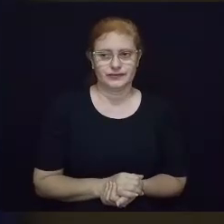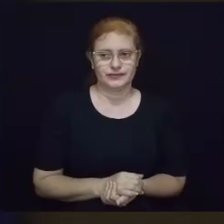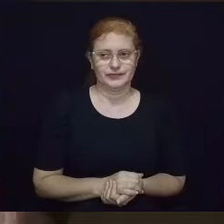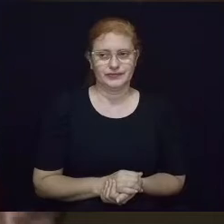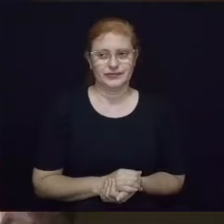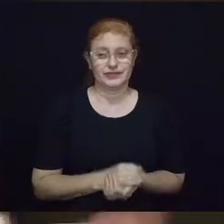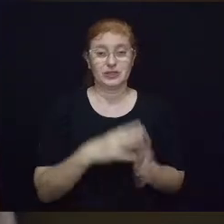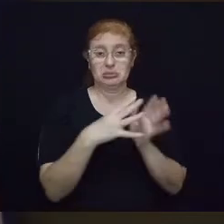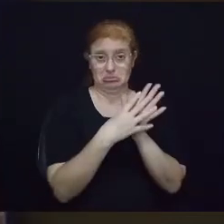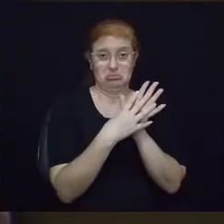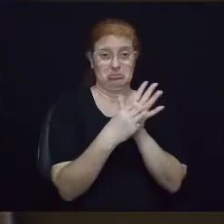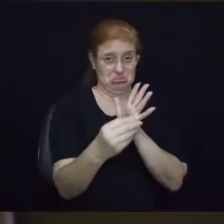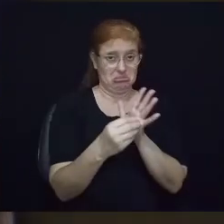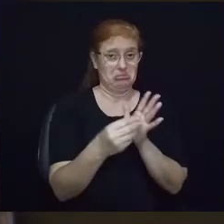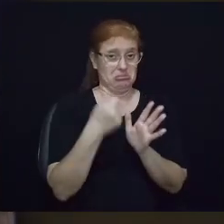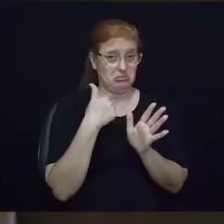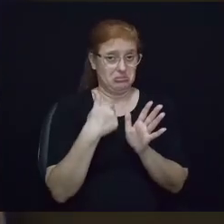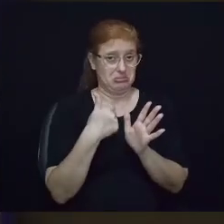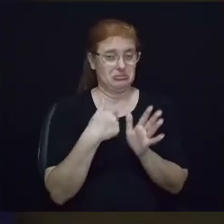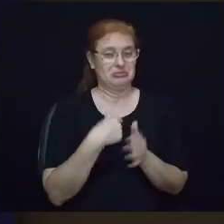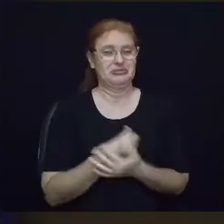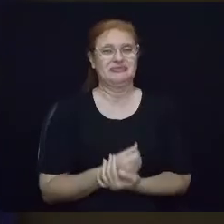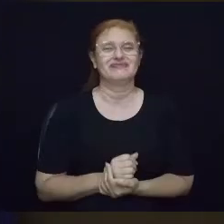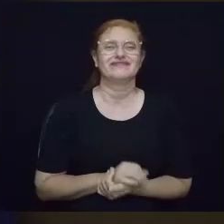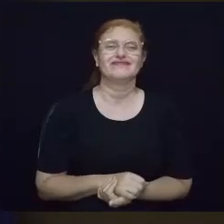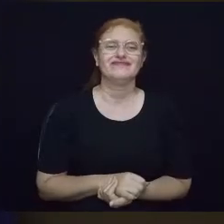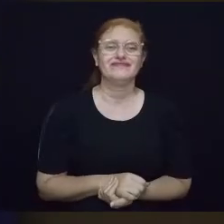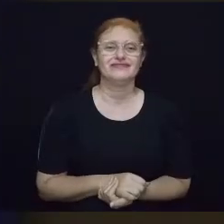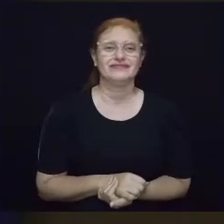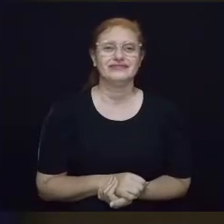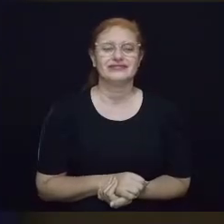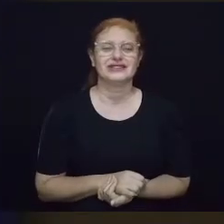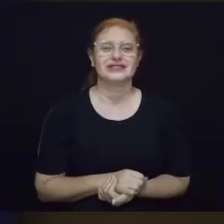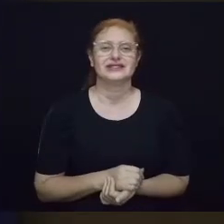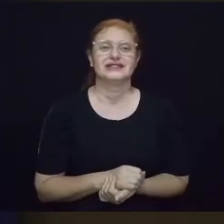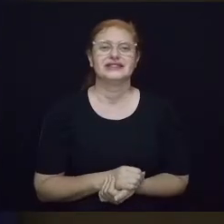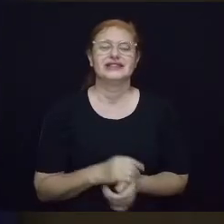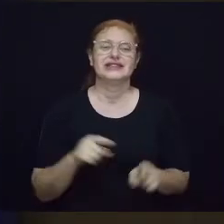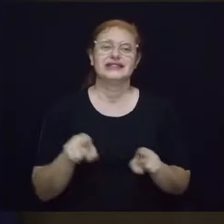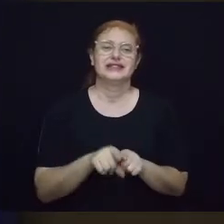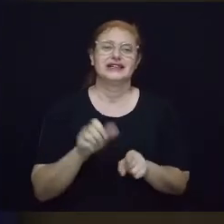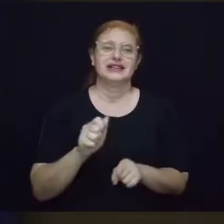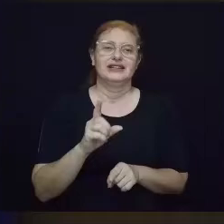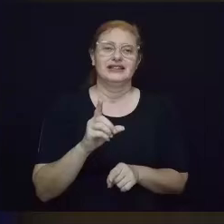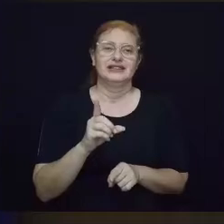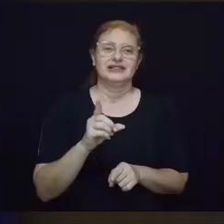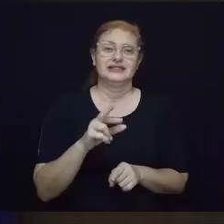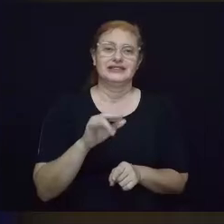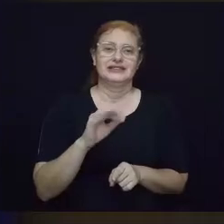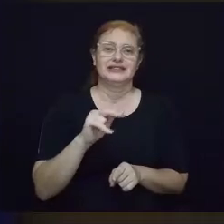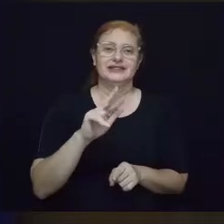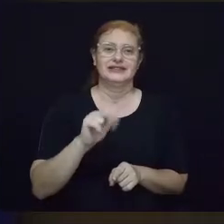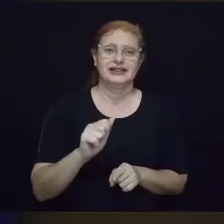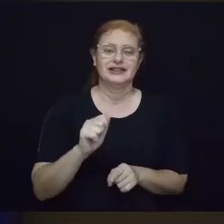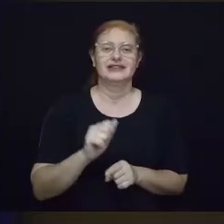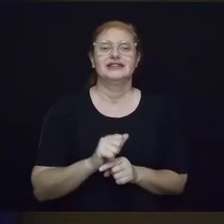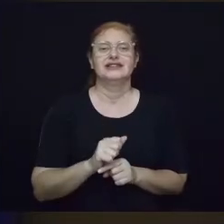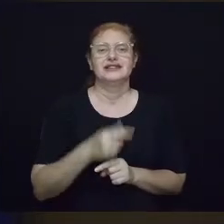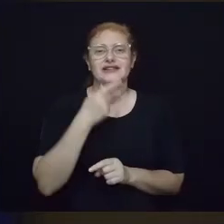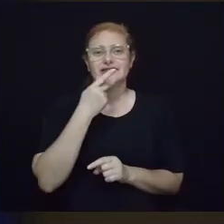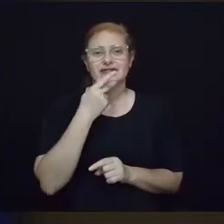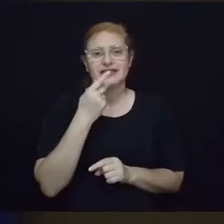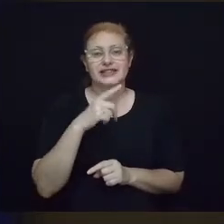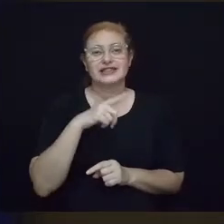Bom exemplo aqui, hein, para nós seguirmos. Trago um comentário agora da Adriana Mendes Oliveira, que diz que